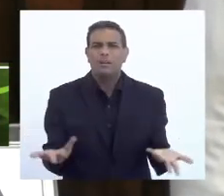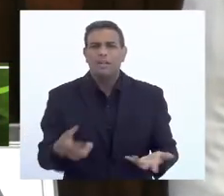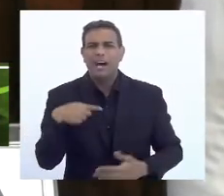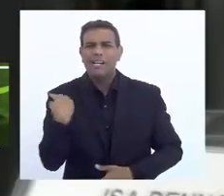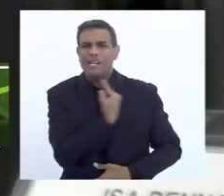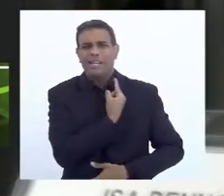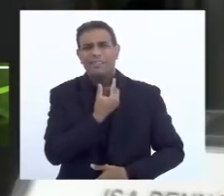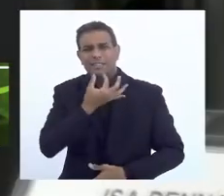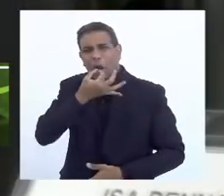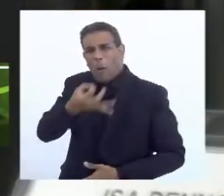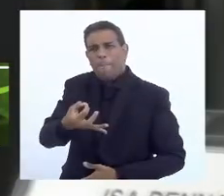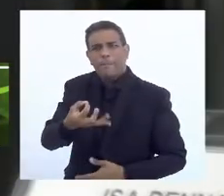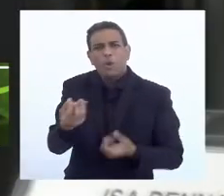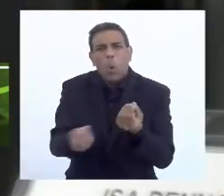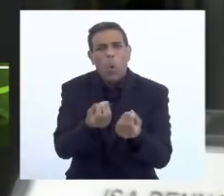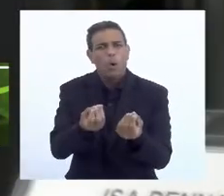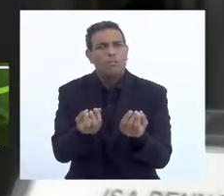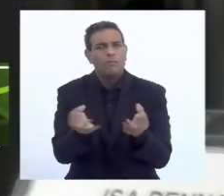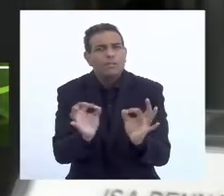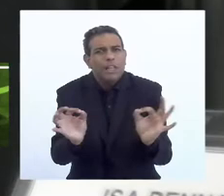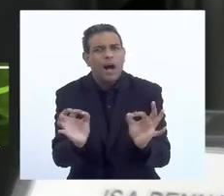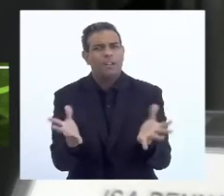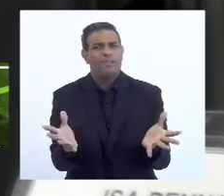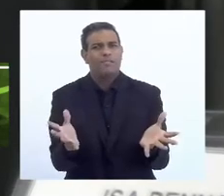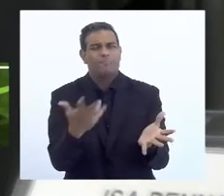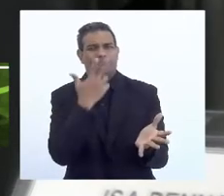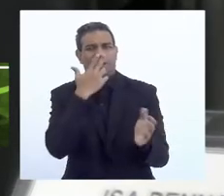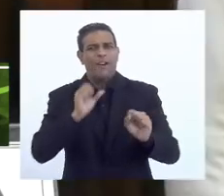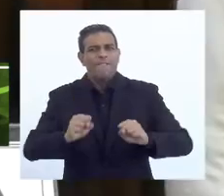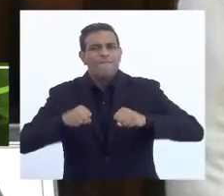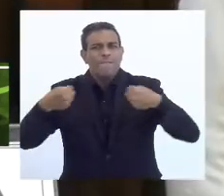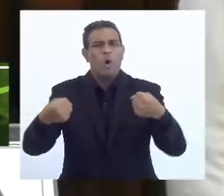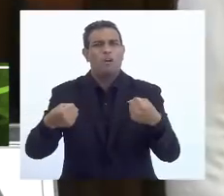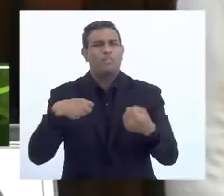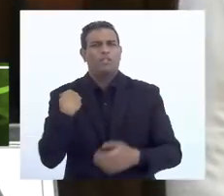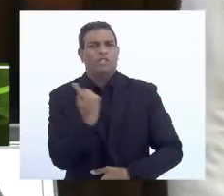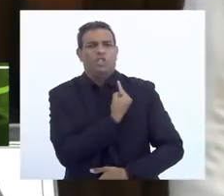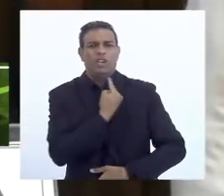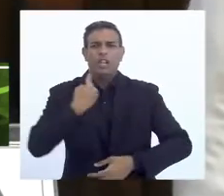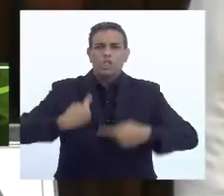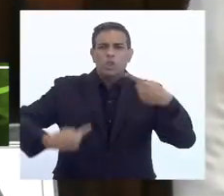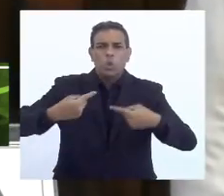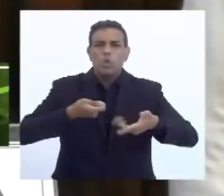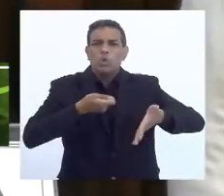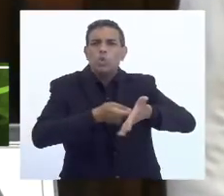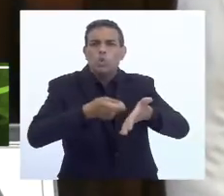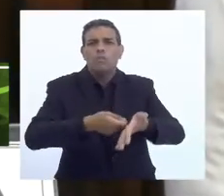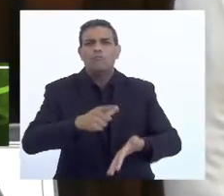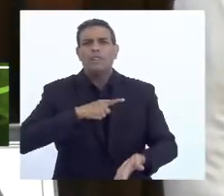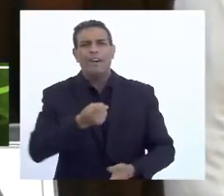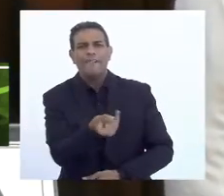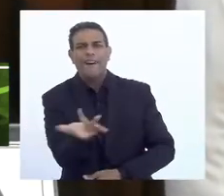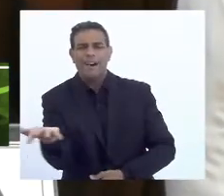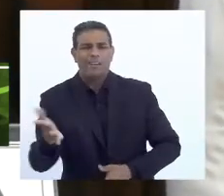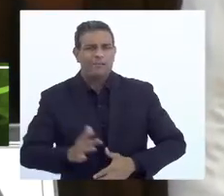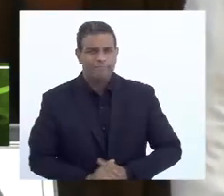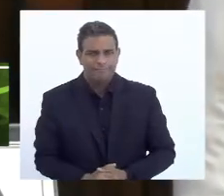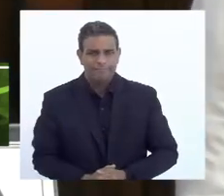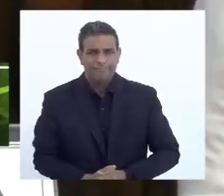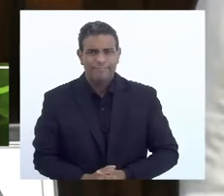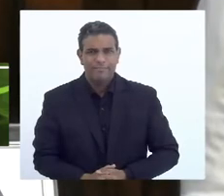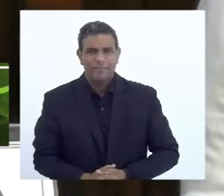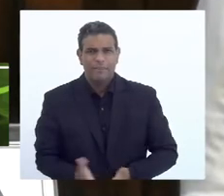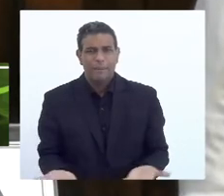não denunciávamos porque nós não tínhamos força acumulada para fazer tantas denúncias quanto são as necessárias.